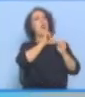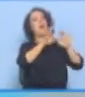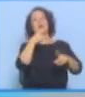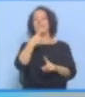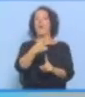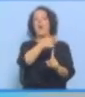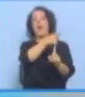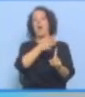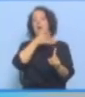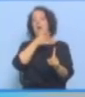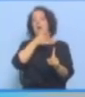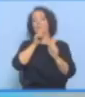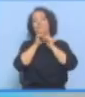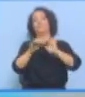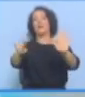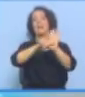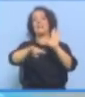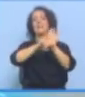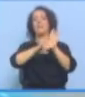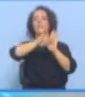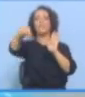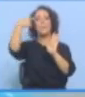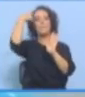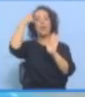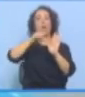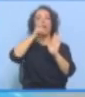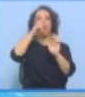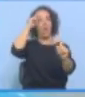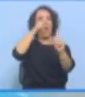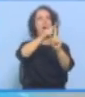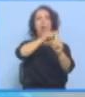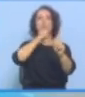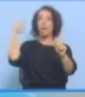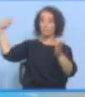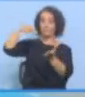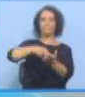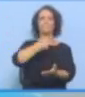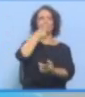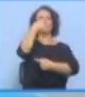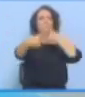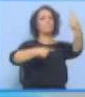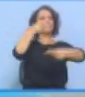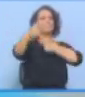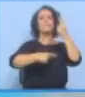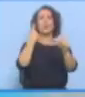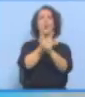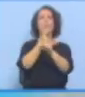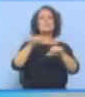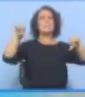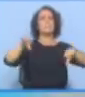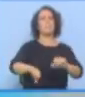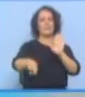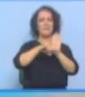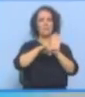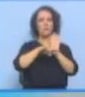desgraça. Às vezes identifica-se os profetas como alguém que anunciava desgraças, castigos. Mas os profetas também dizem coisas maravilhosas, não